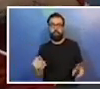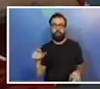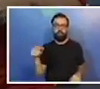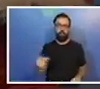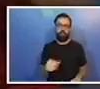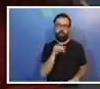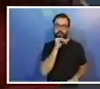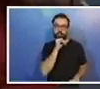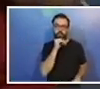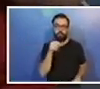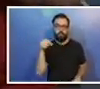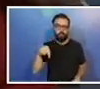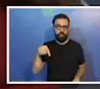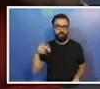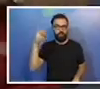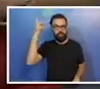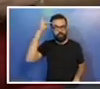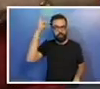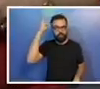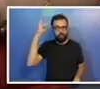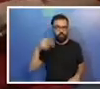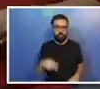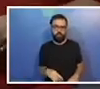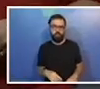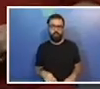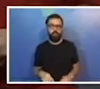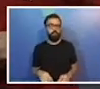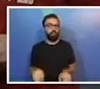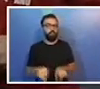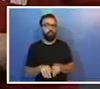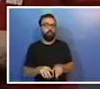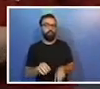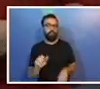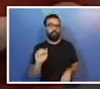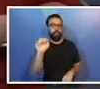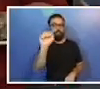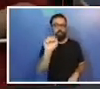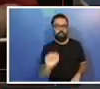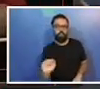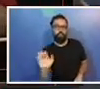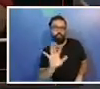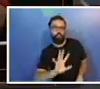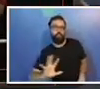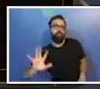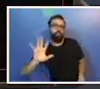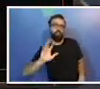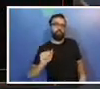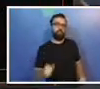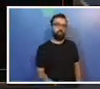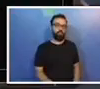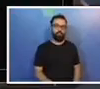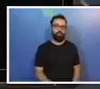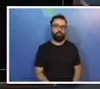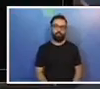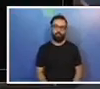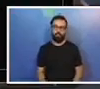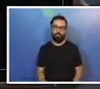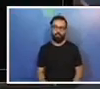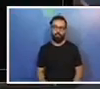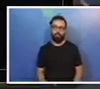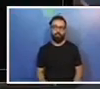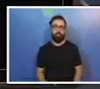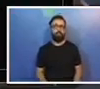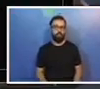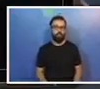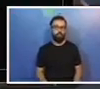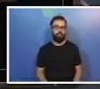São Paulo, e para o sul, aquela ponta, aquela parte mais baixa do nosso país. Vocês acham que